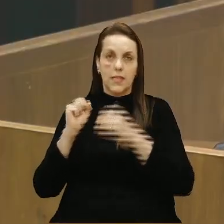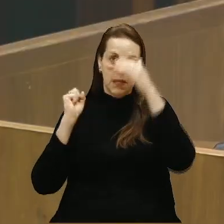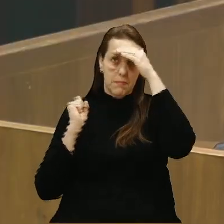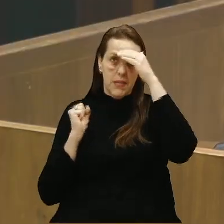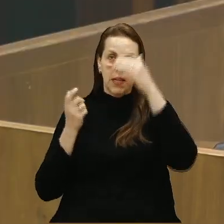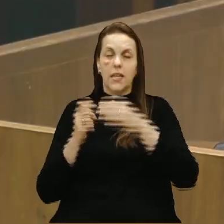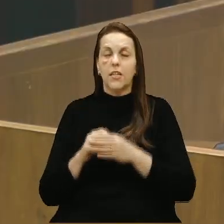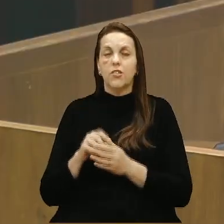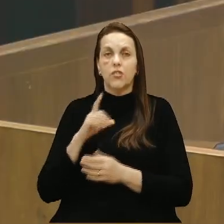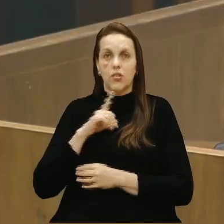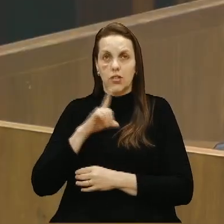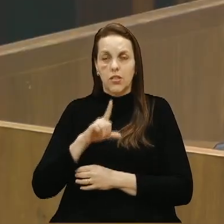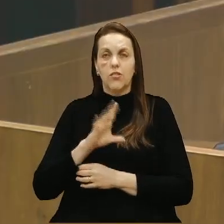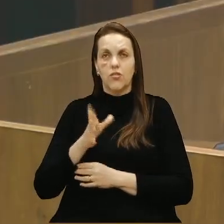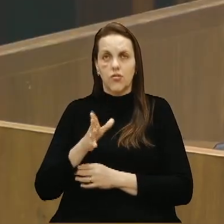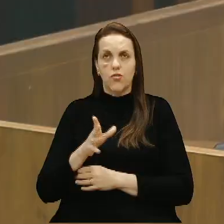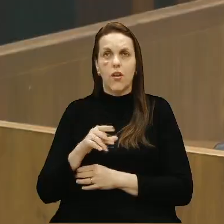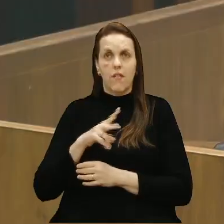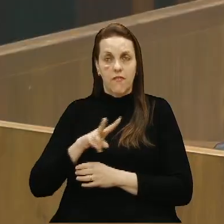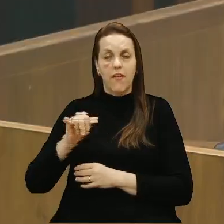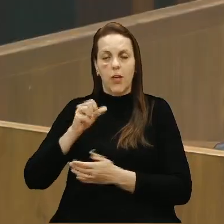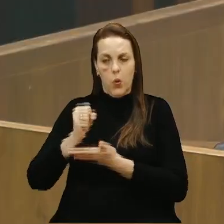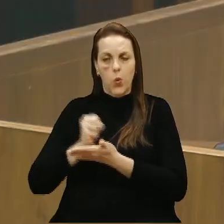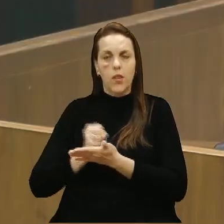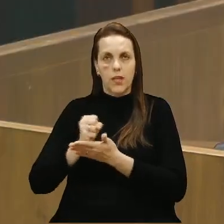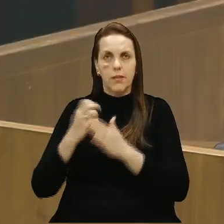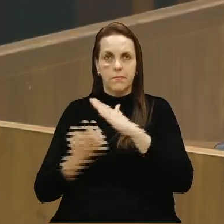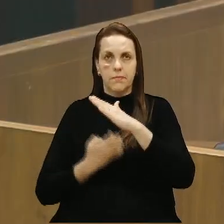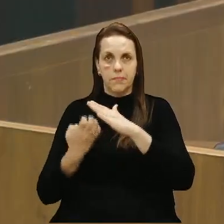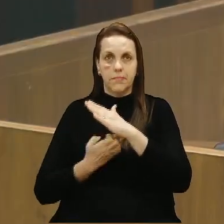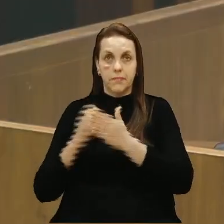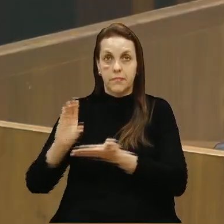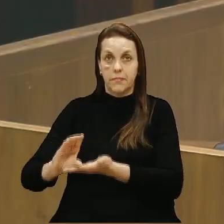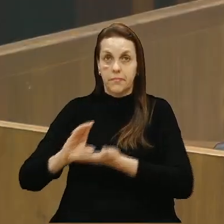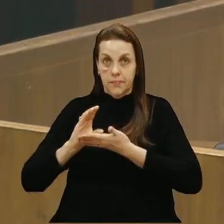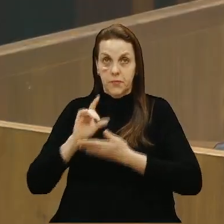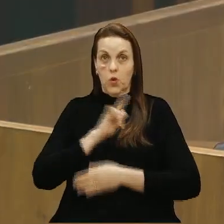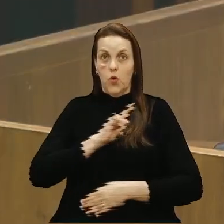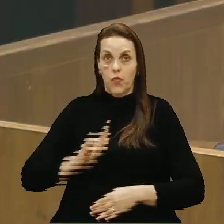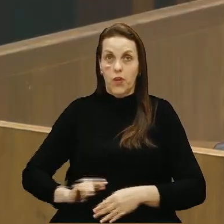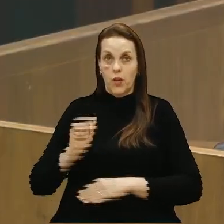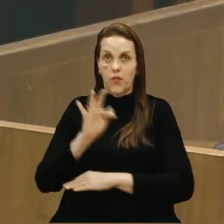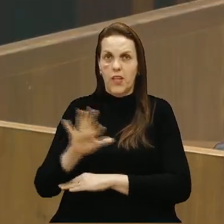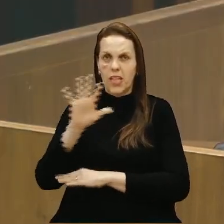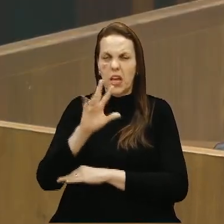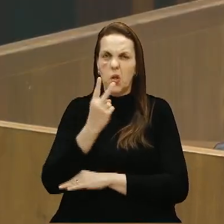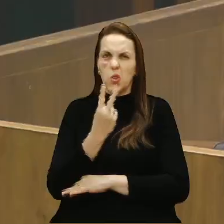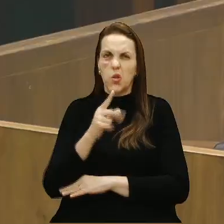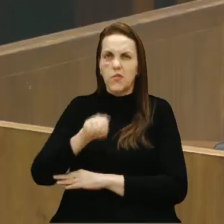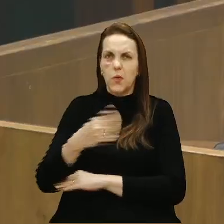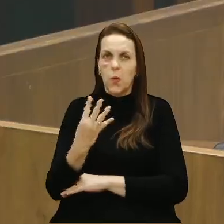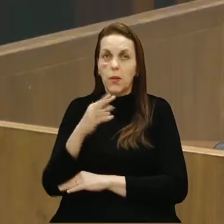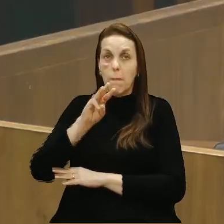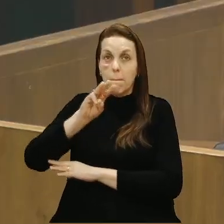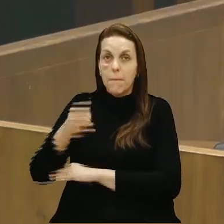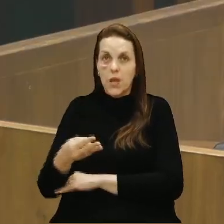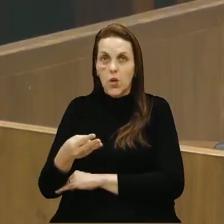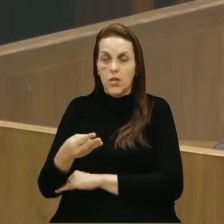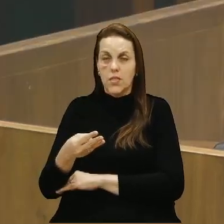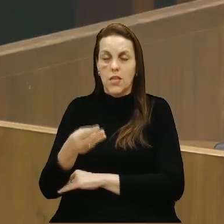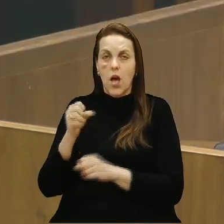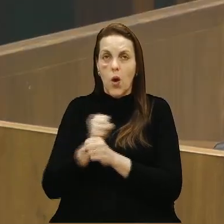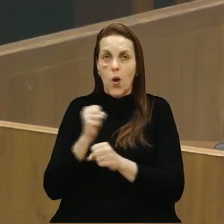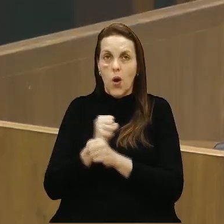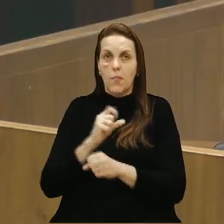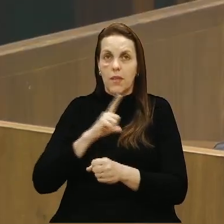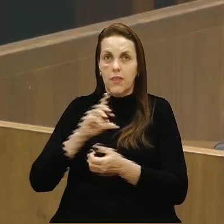superação preparatória para a contratação da empresa. O recurso do governo federal também é de cerca de 2,4 milhões. A obra tem orçamento